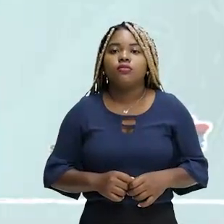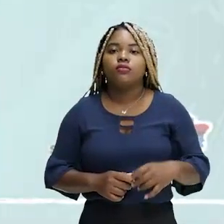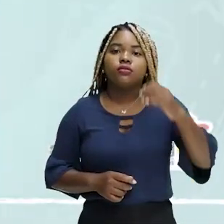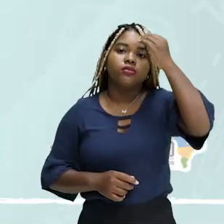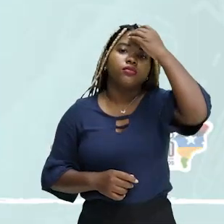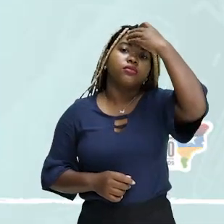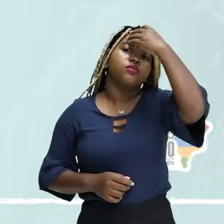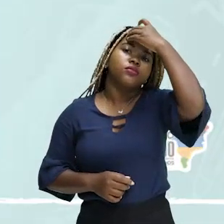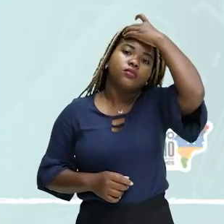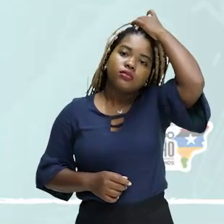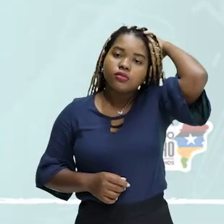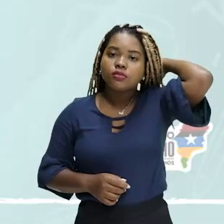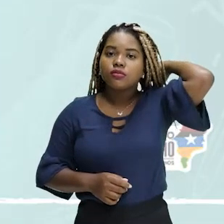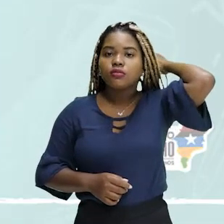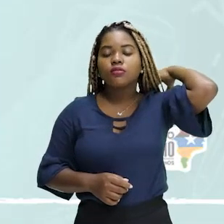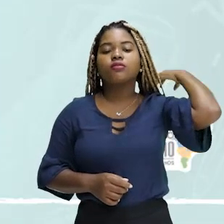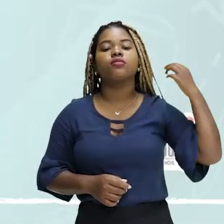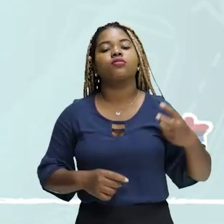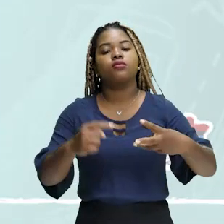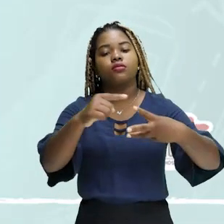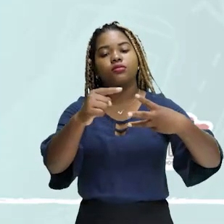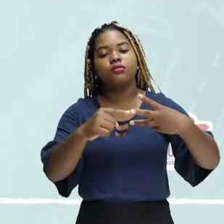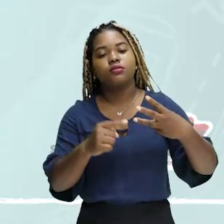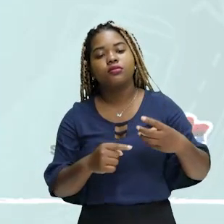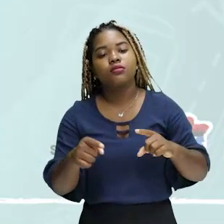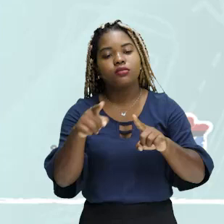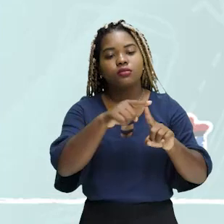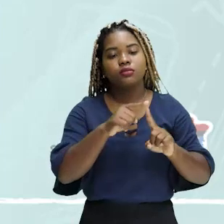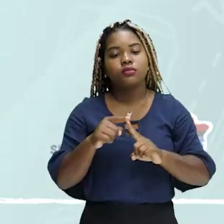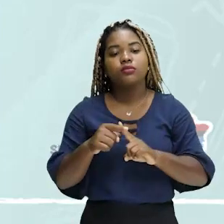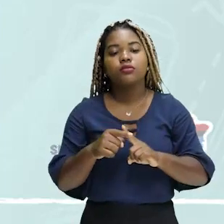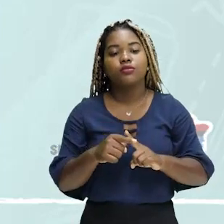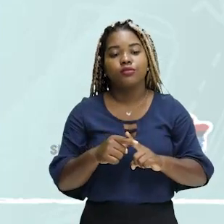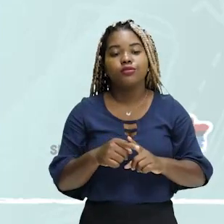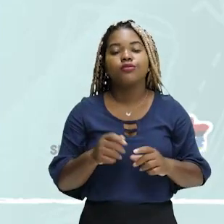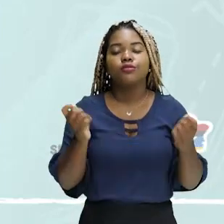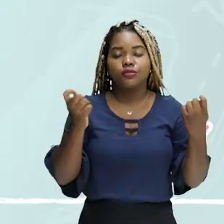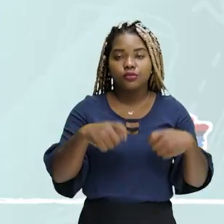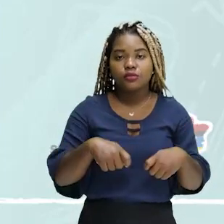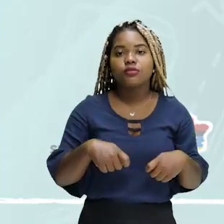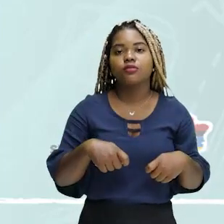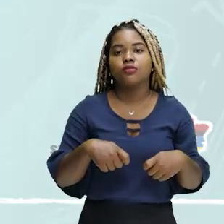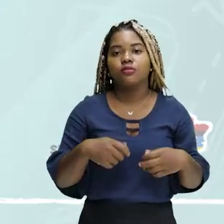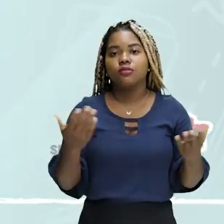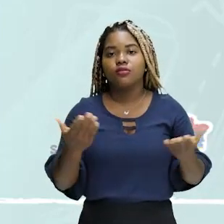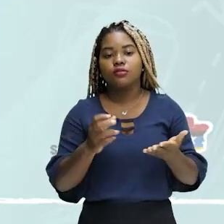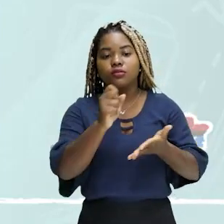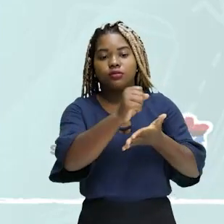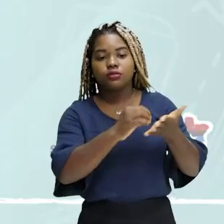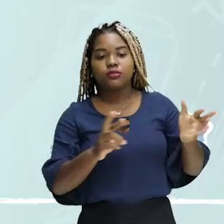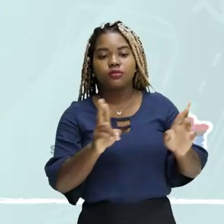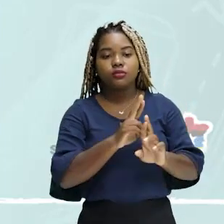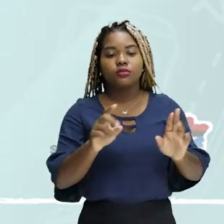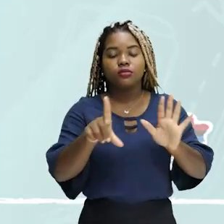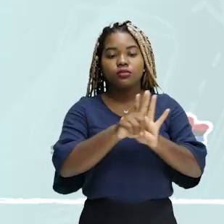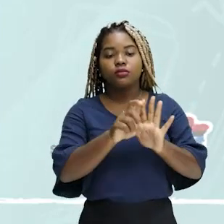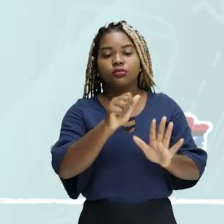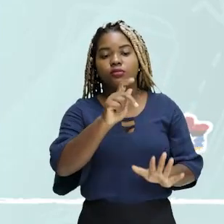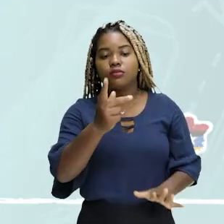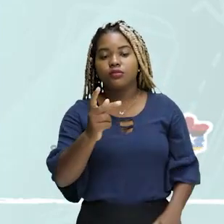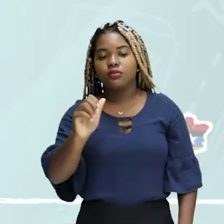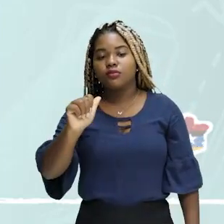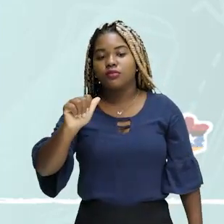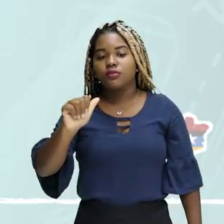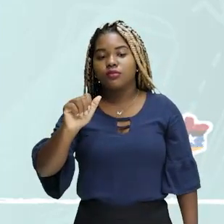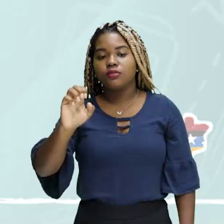Bom, com base nessas 3 consequências, a gente consegue resolver as questões relacionadas à lei de Hess. Então, nós vamos trabalhar com